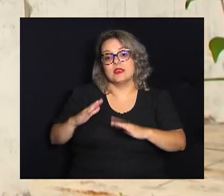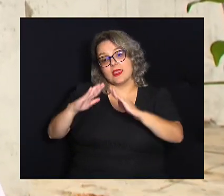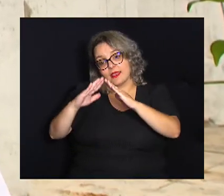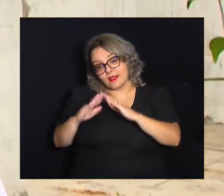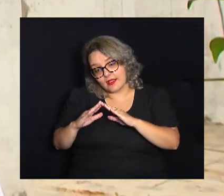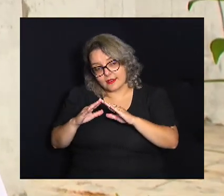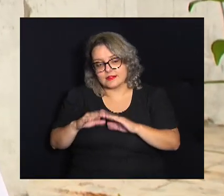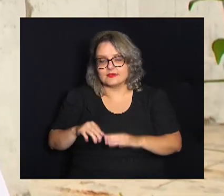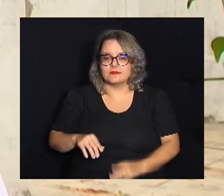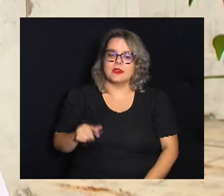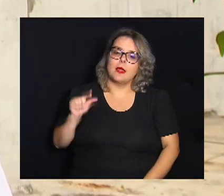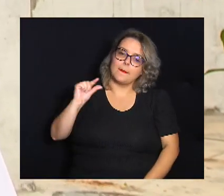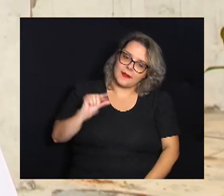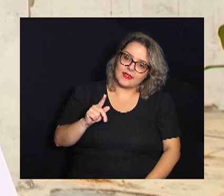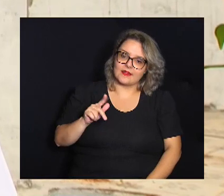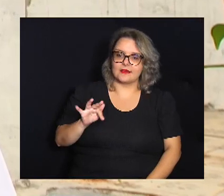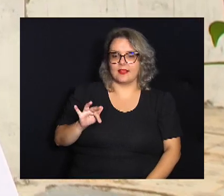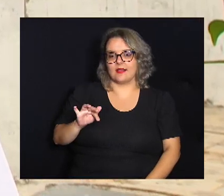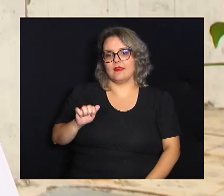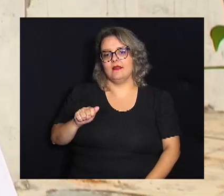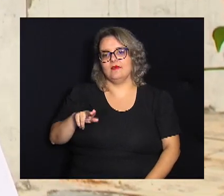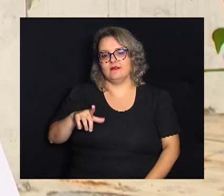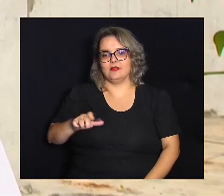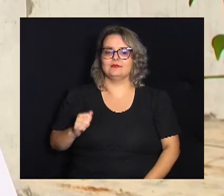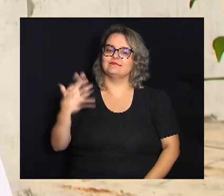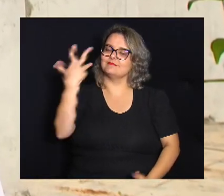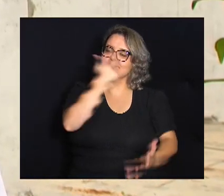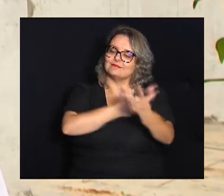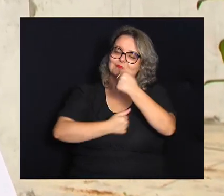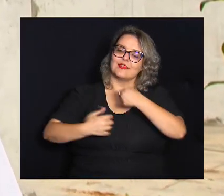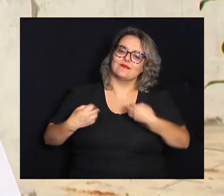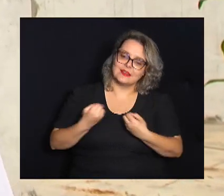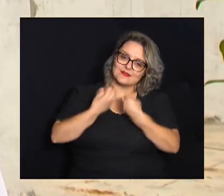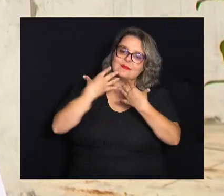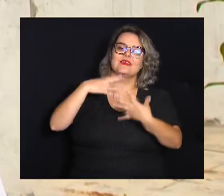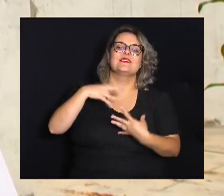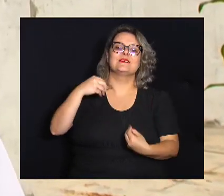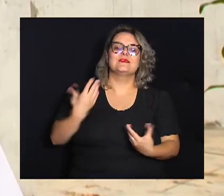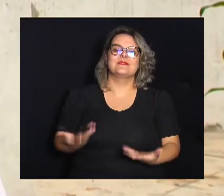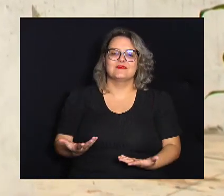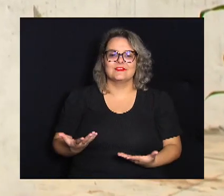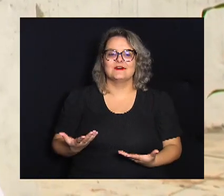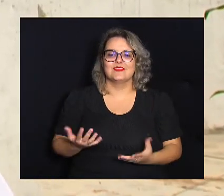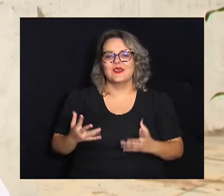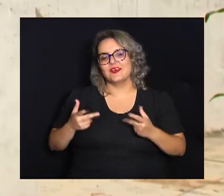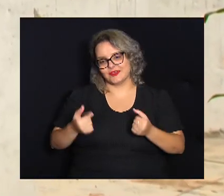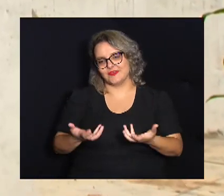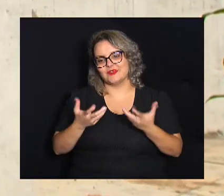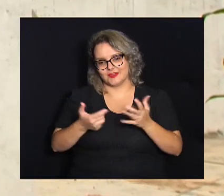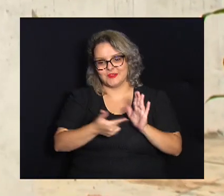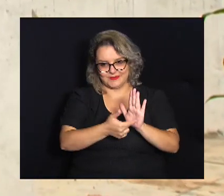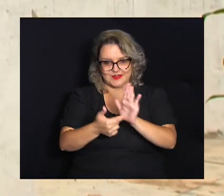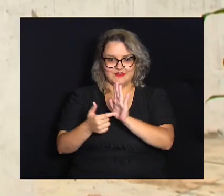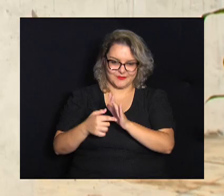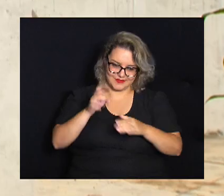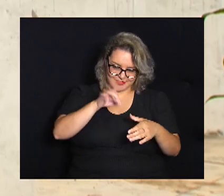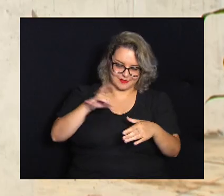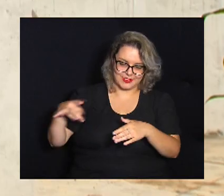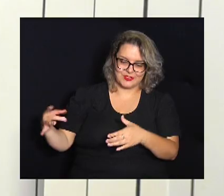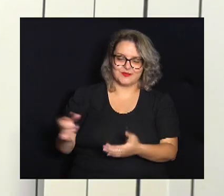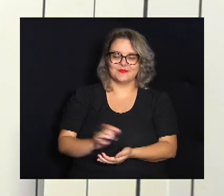Então, embeleza a nossa cidade, isso faz bem para a alma, né? Então é tudo isso que a gente quer demonstrar com esse plantio.